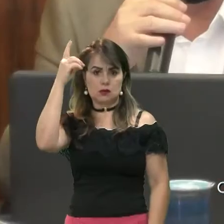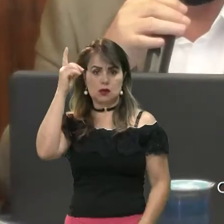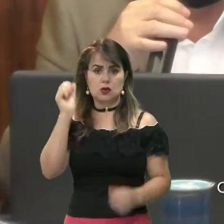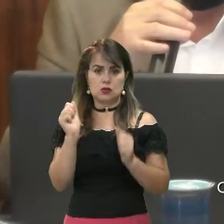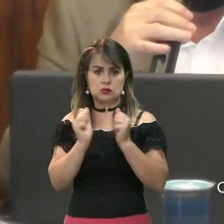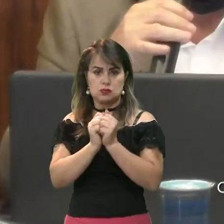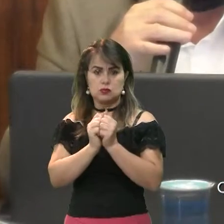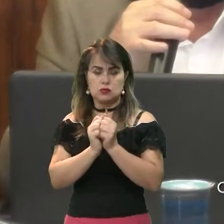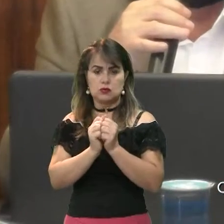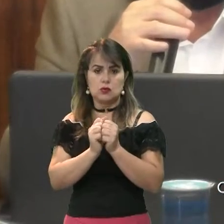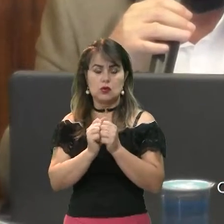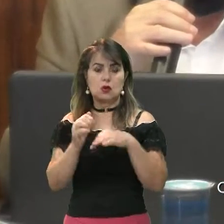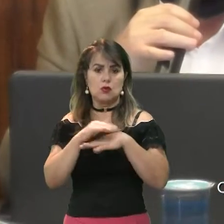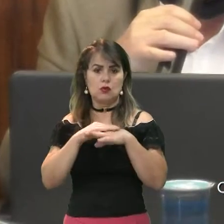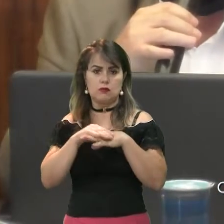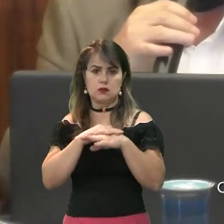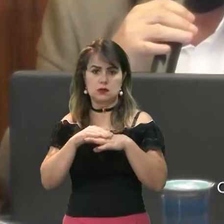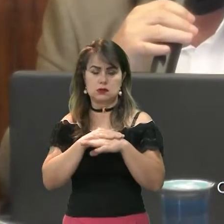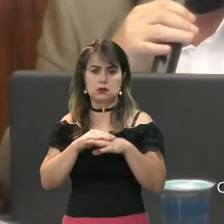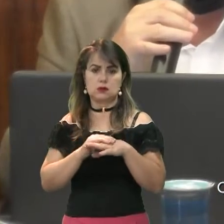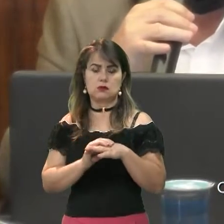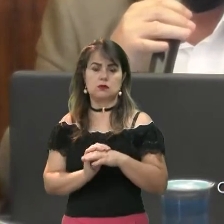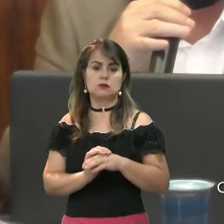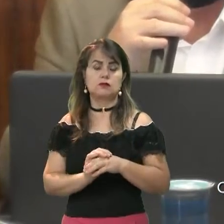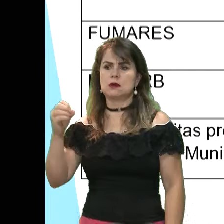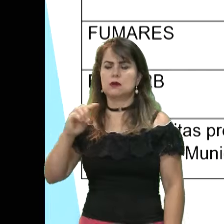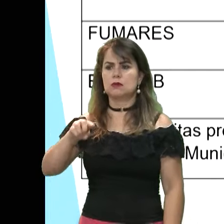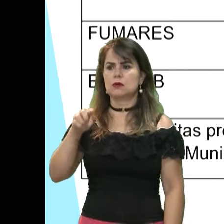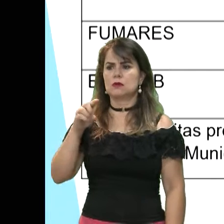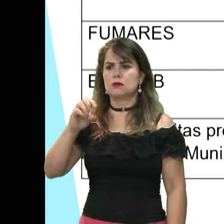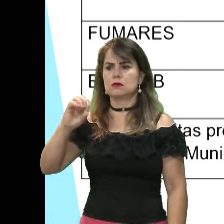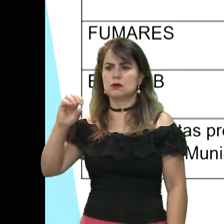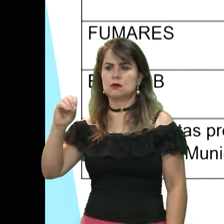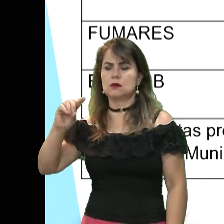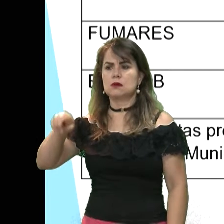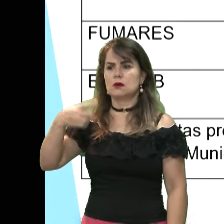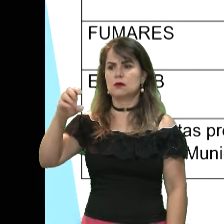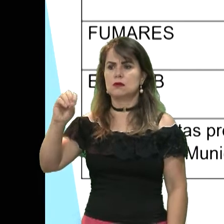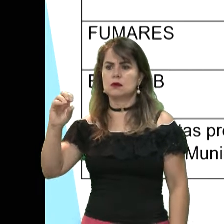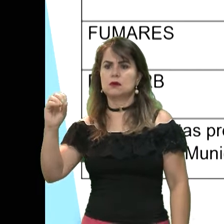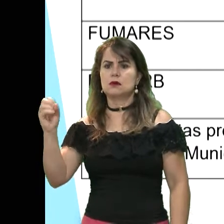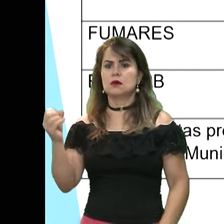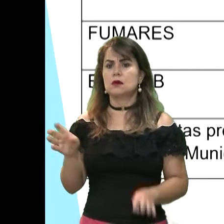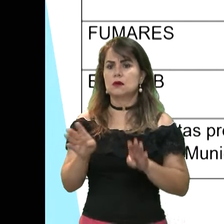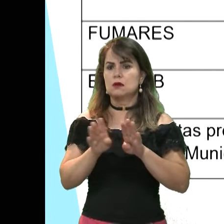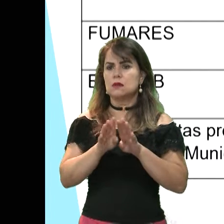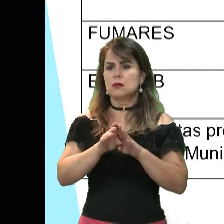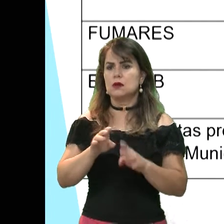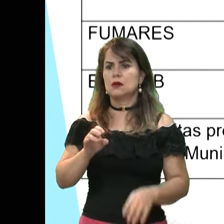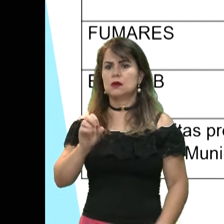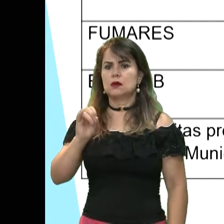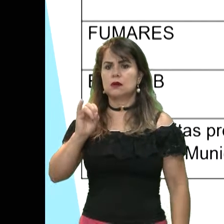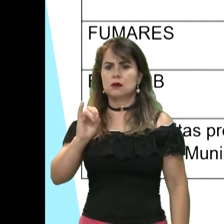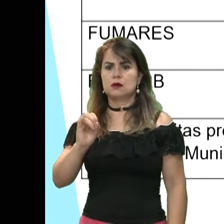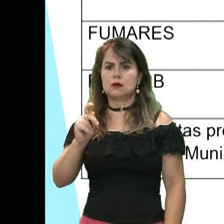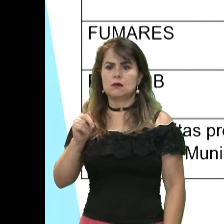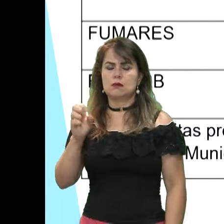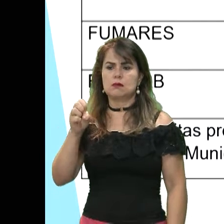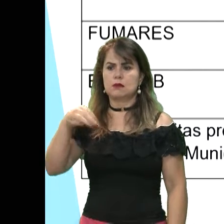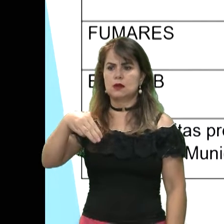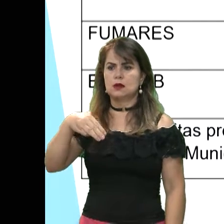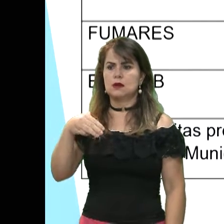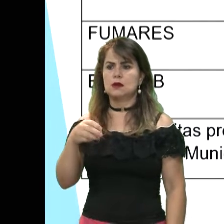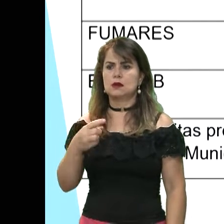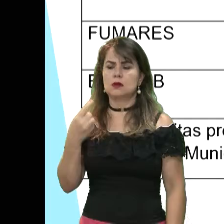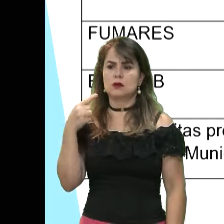municipal da Fazenda Levi Gomes Segundo os números apresentados a receita prevista para o exercício de 2001 é pouco mais